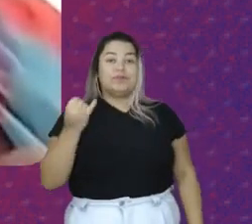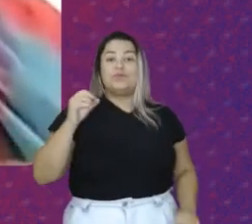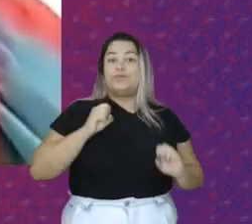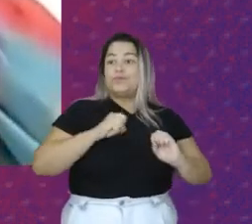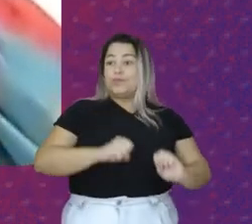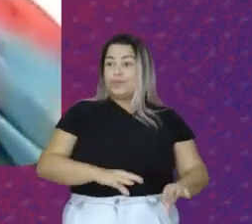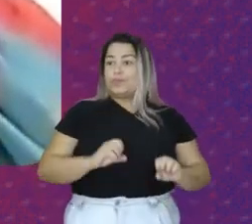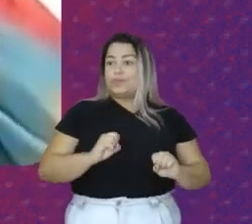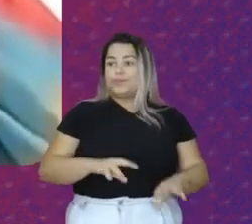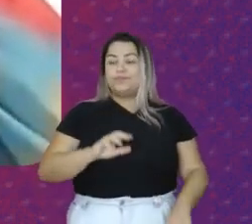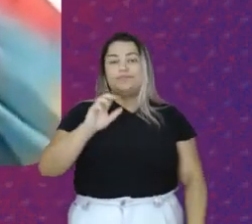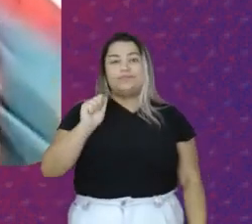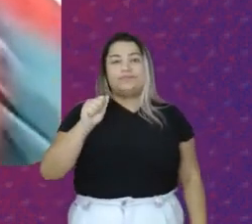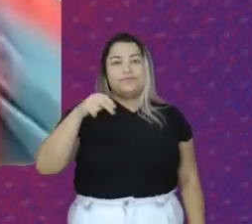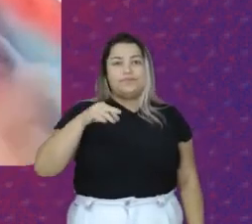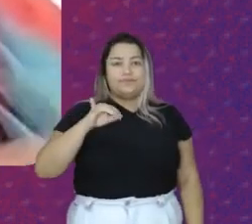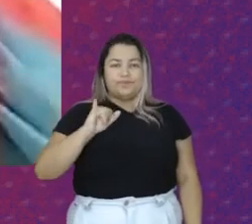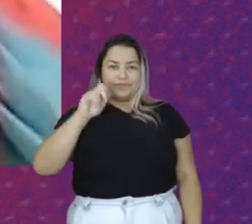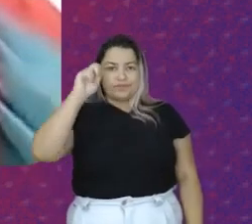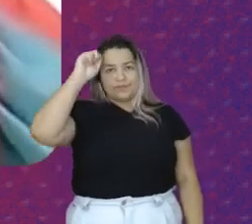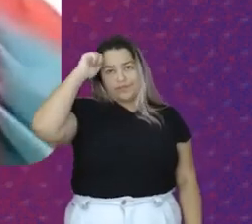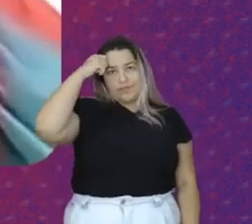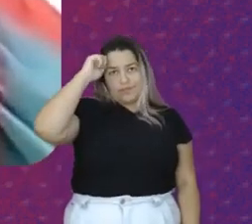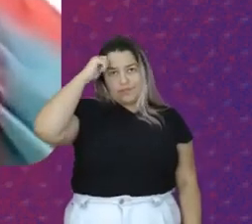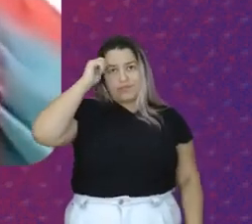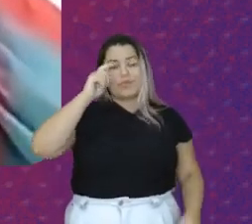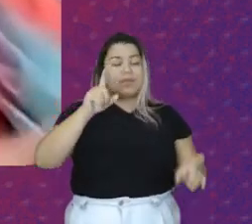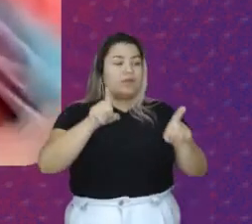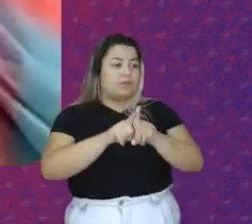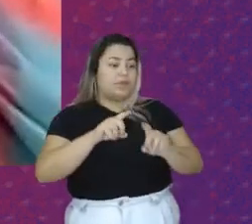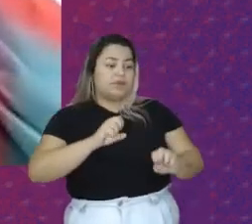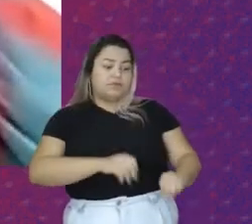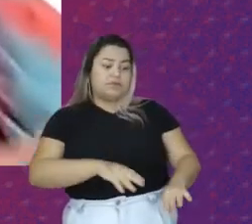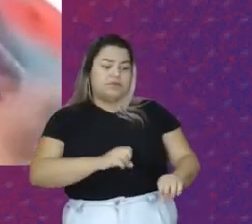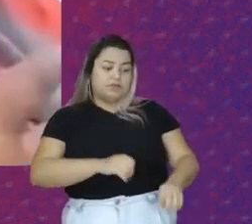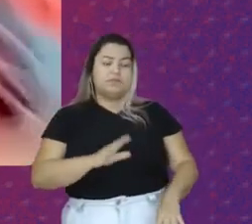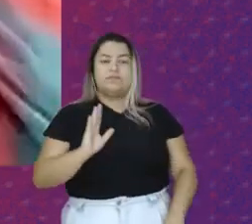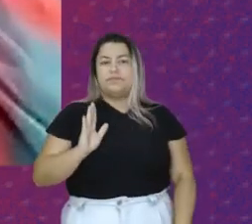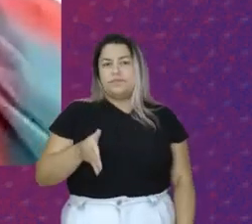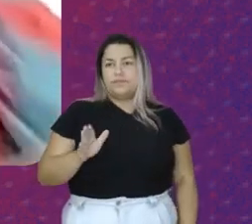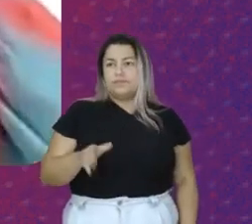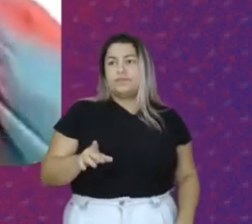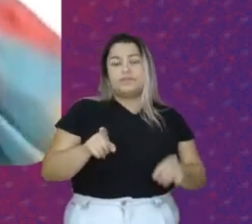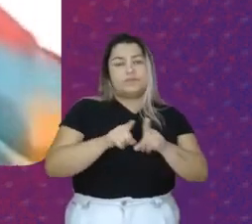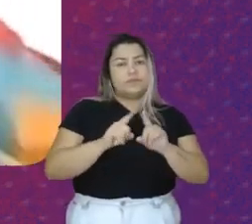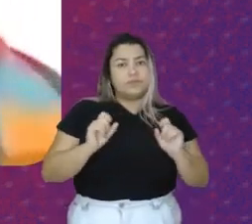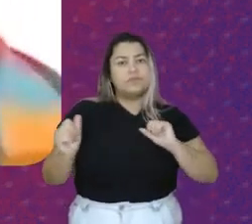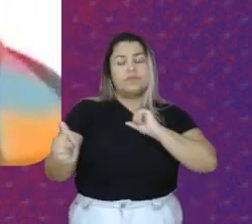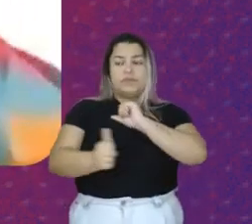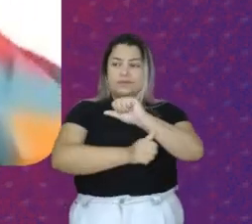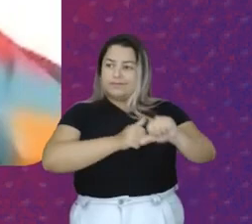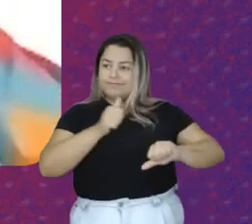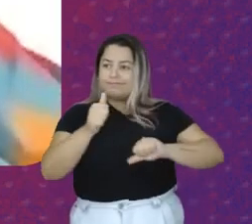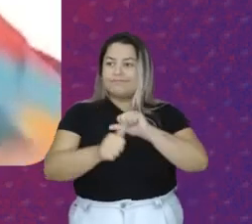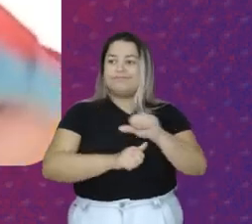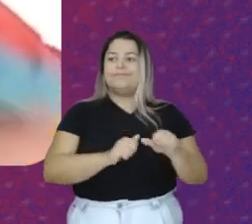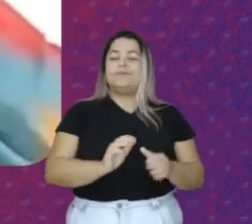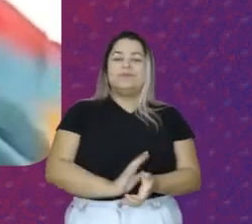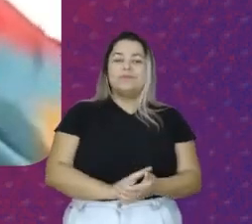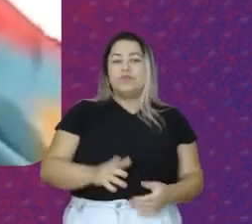educação antirracista, porque nós apostamos na educação enquanto chave, motriz, transformadora